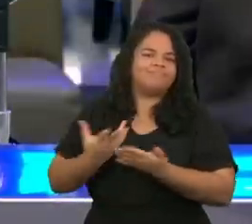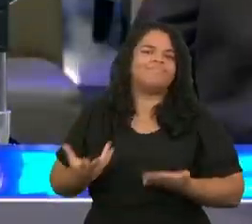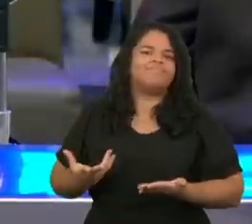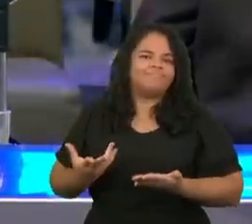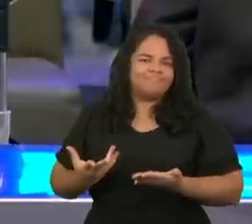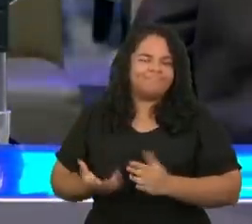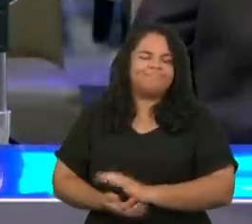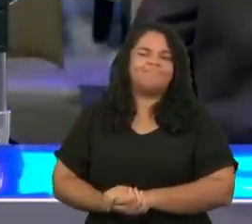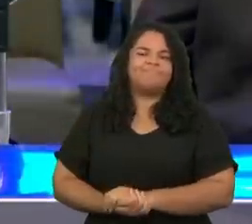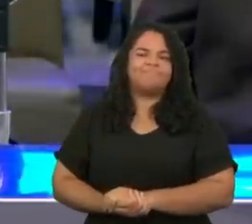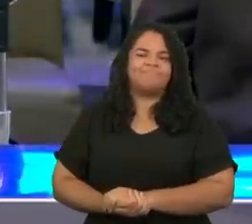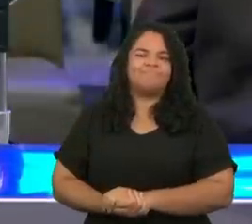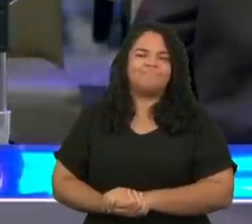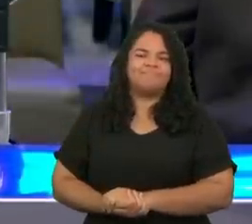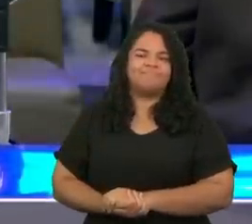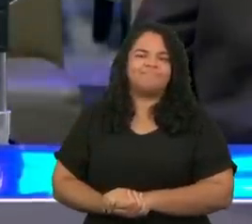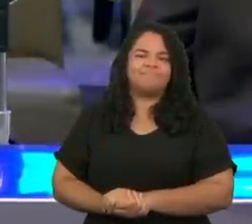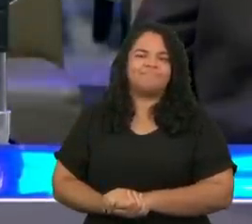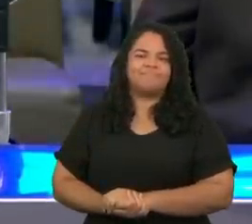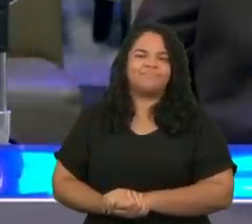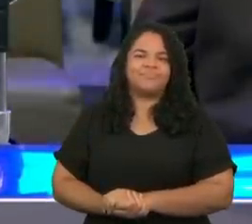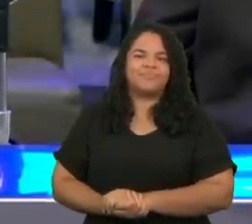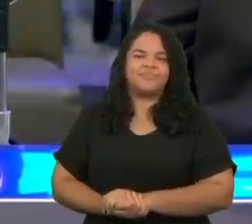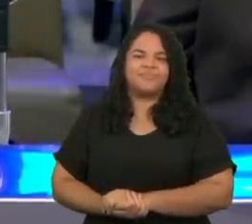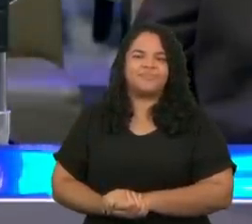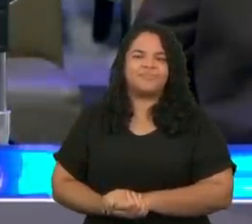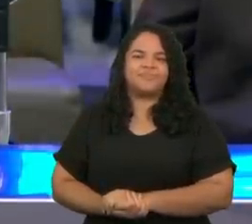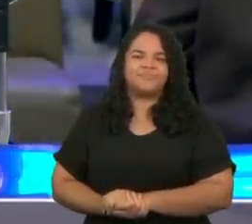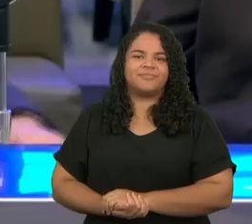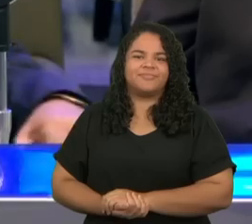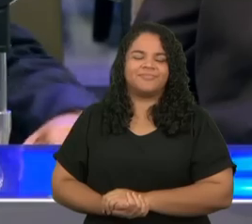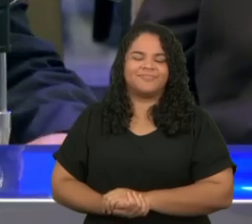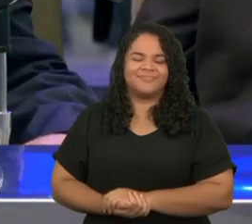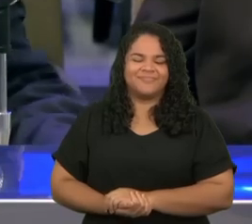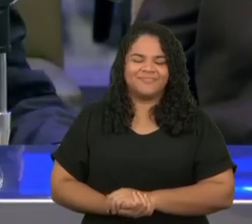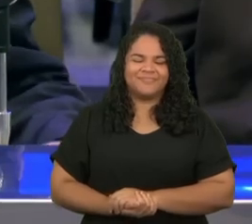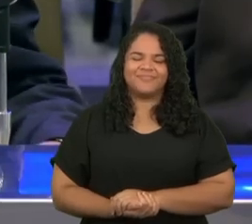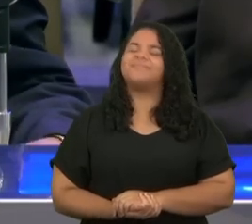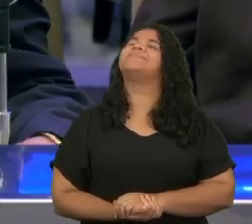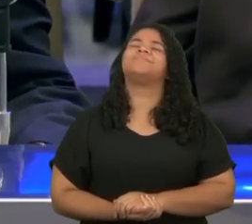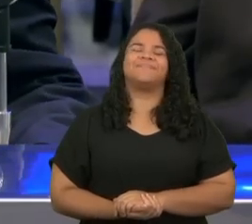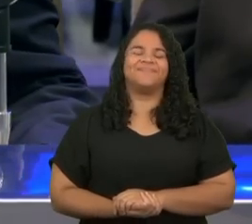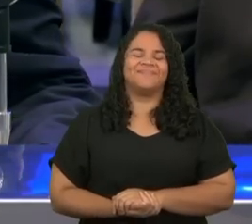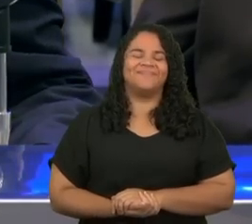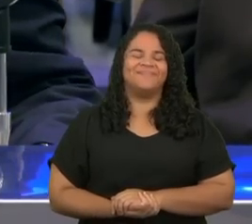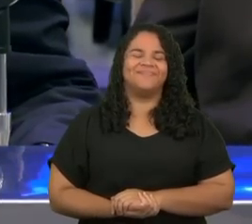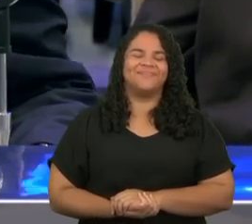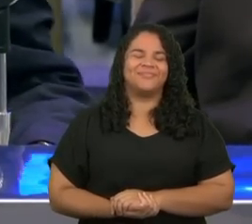boa são corvos E se fosse hoje são urubus